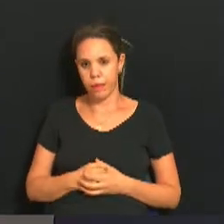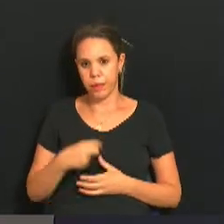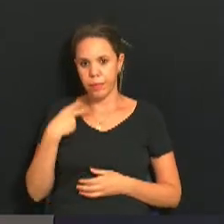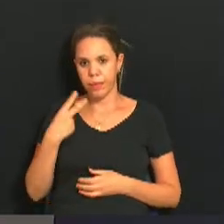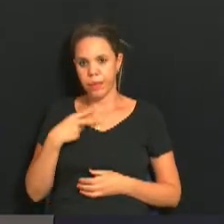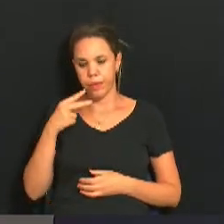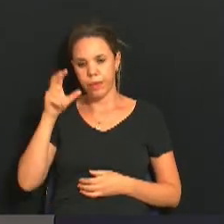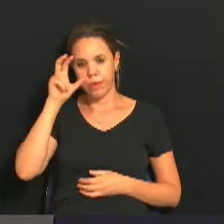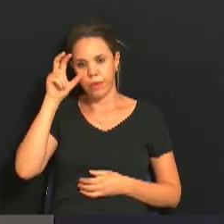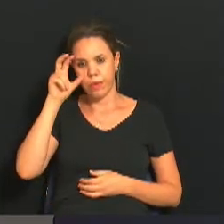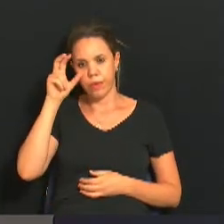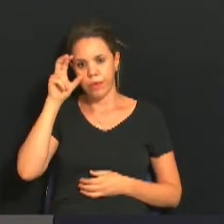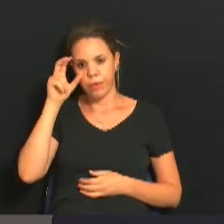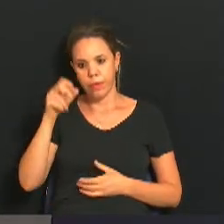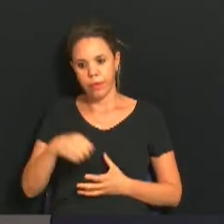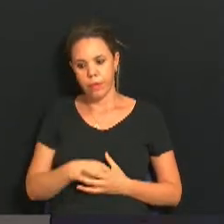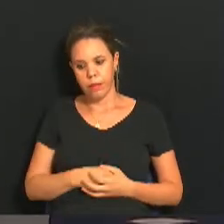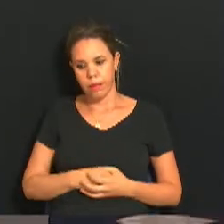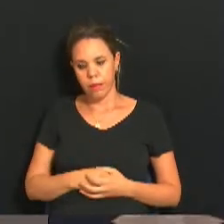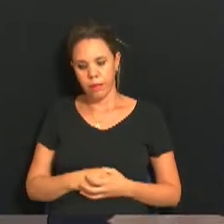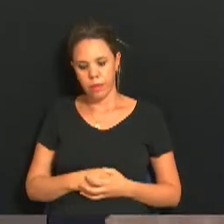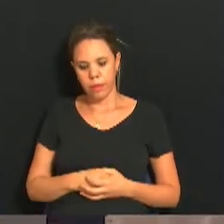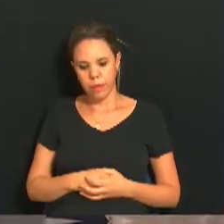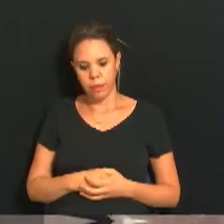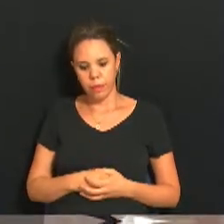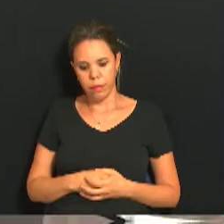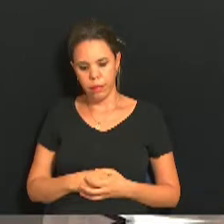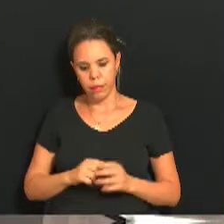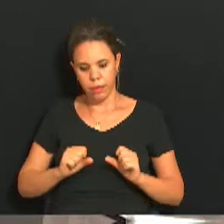Carlinhos camelô também então